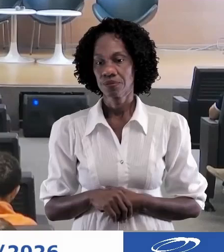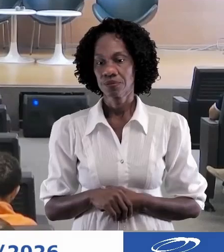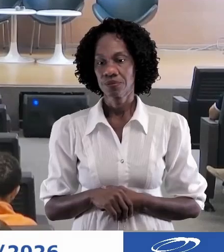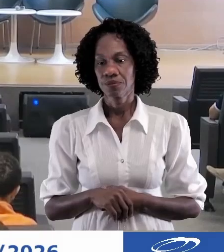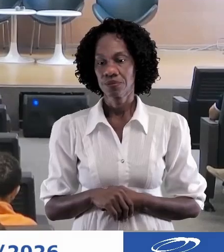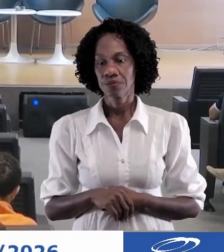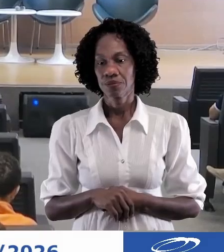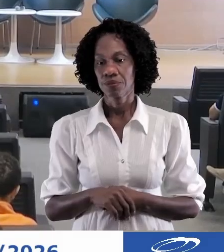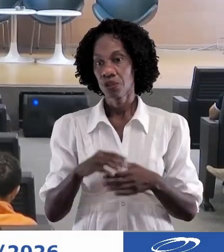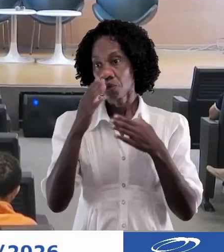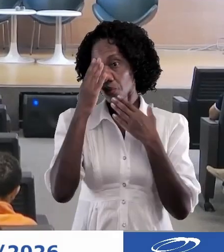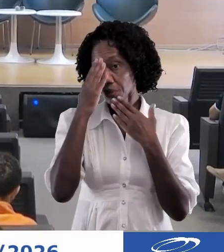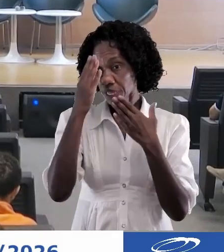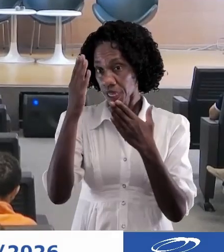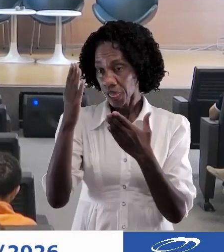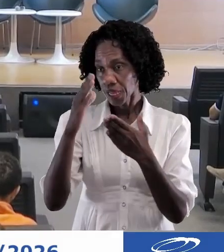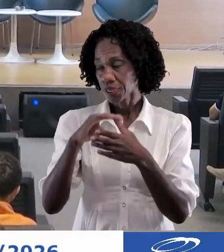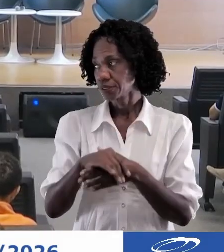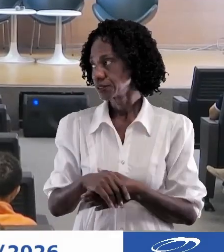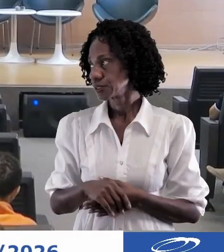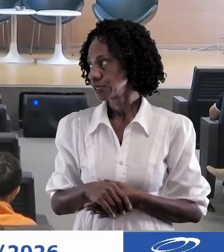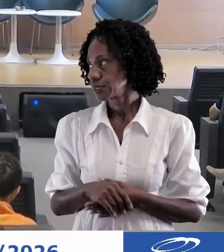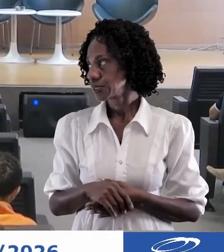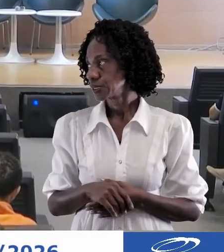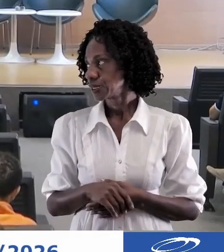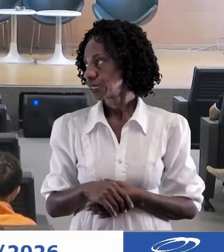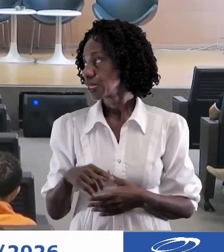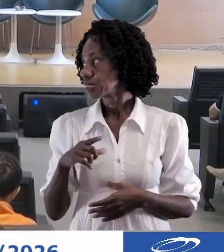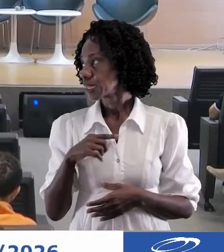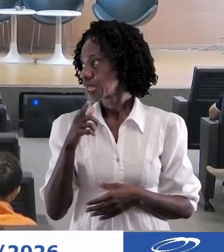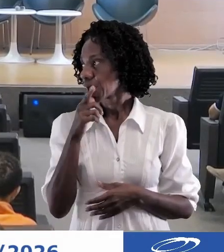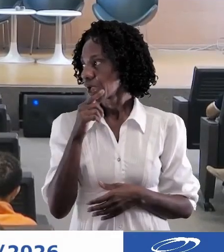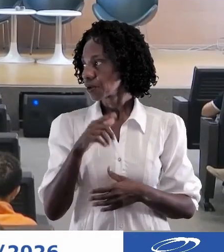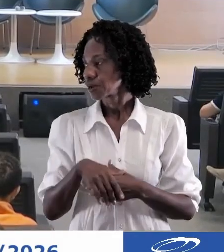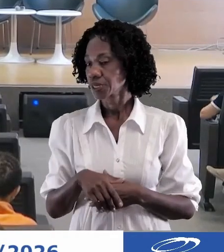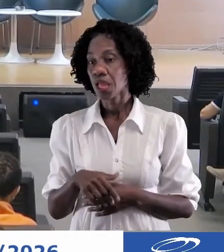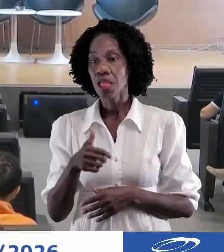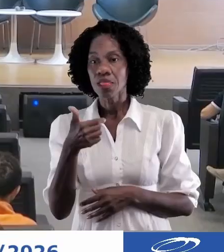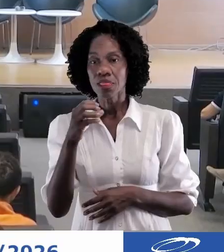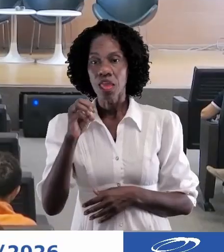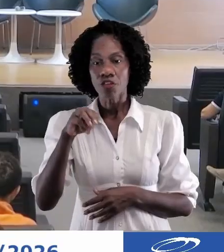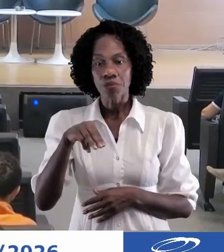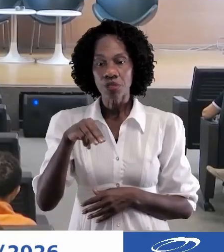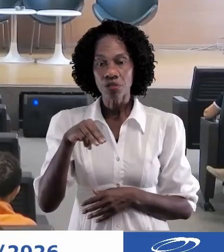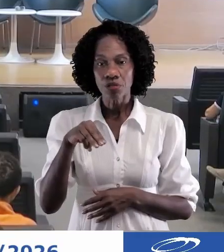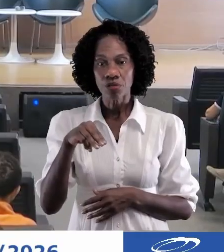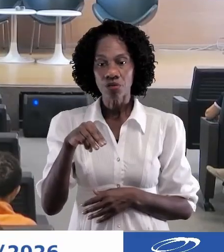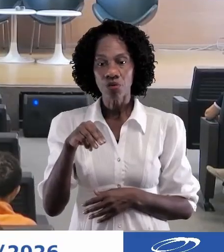Obrigada, Alderico. Tem aqui um copinho d'água, se você quiser. A gente tem 10 minutinhos aí para a nossa